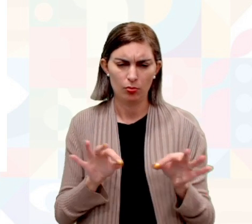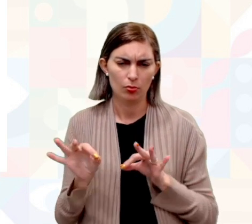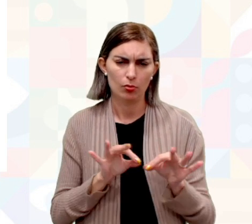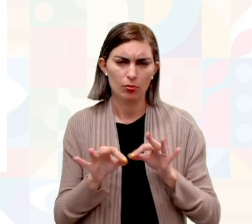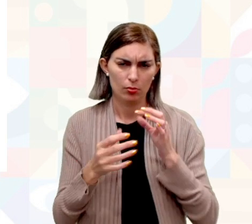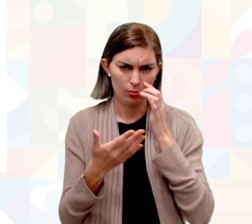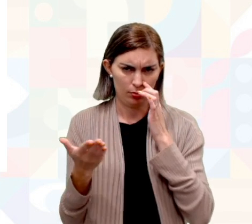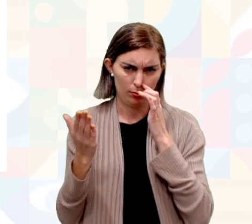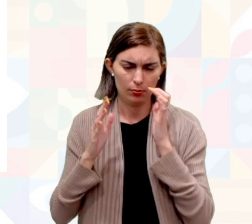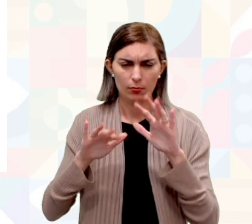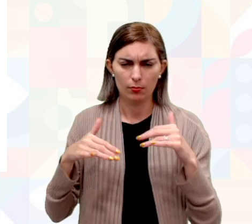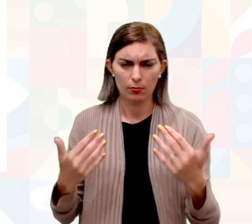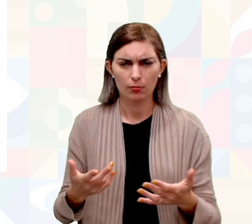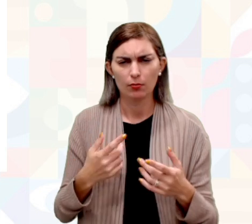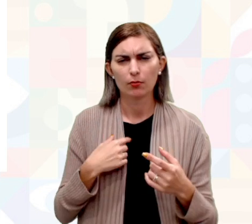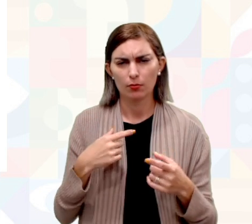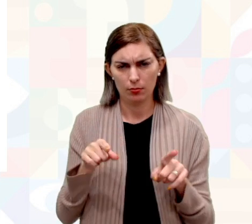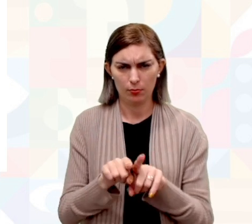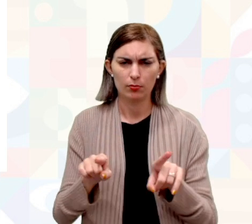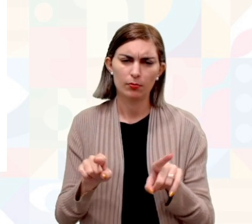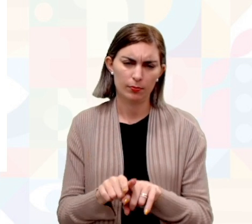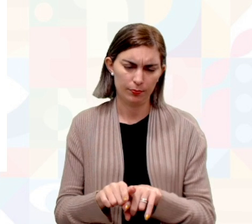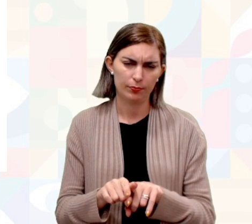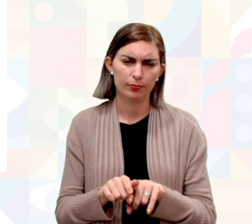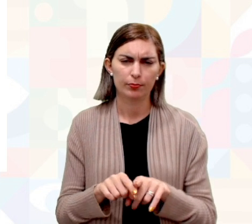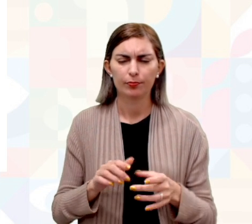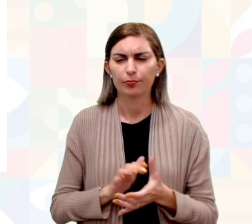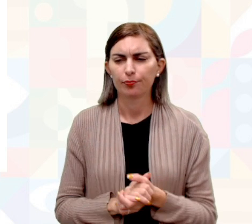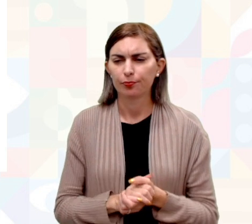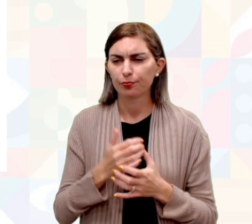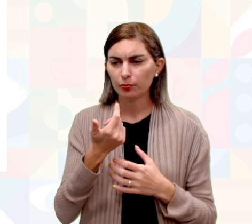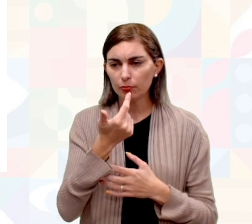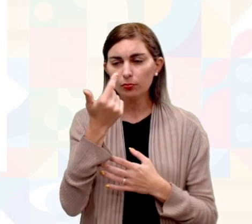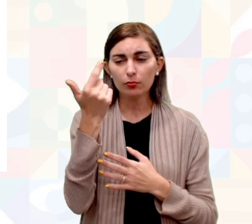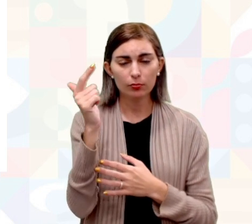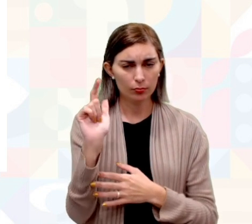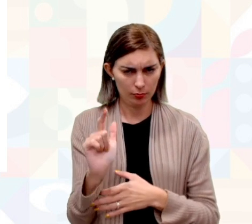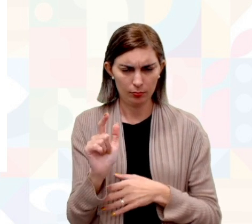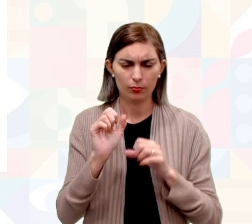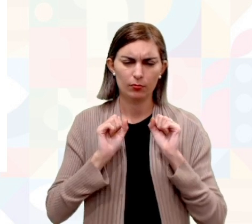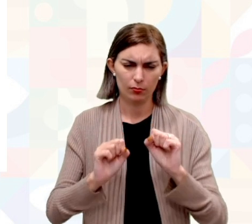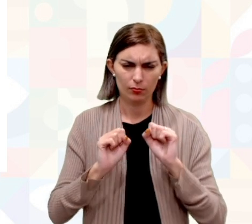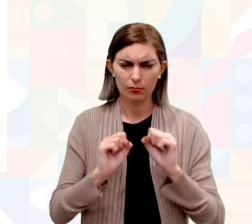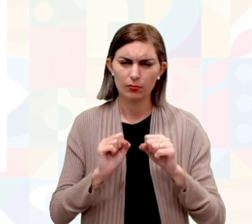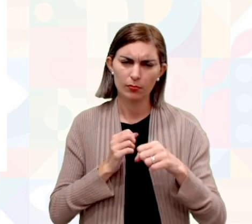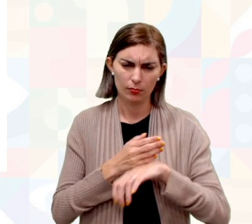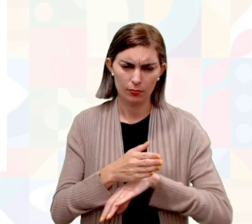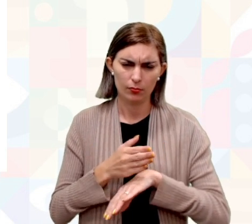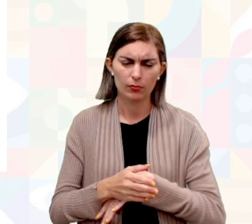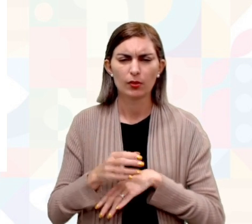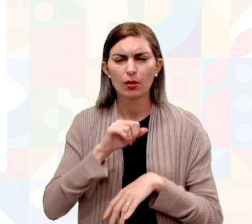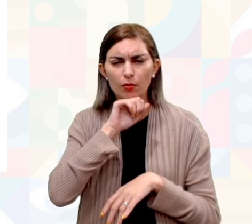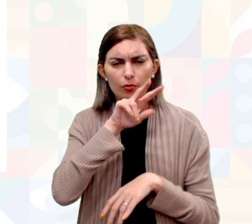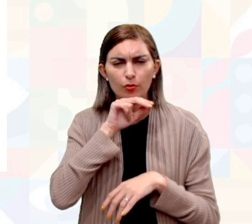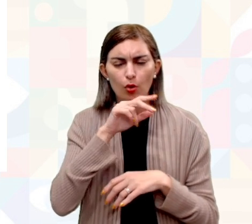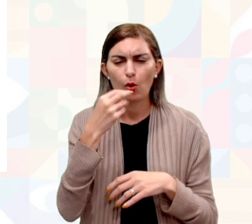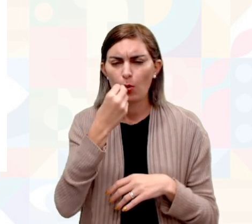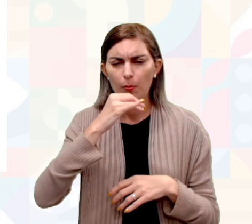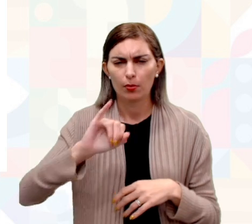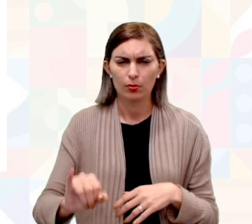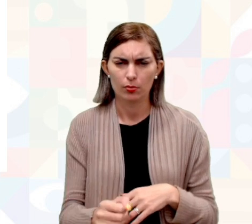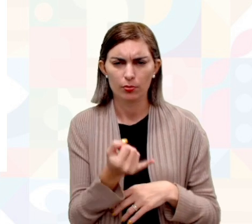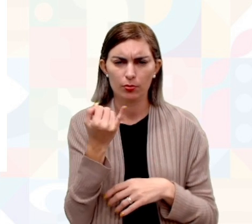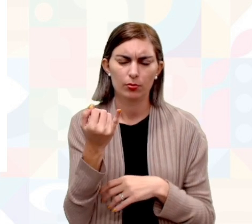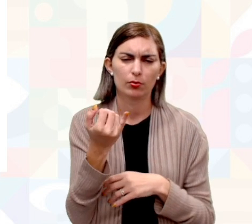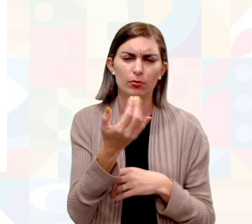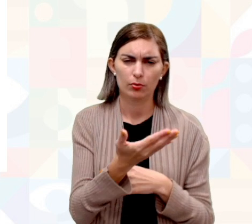produto. Então, esse ponto a gente também deve considerar. Uma outra questão que pode agravar a intoxicação também é a oportunidade de